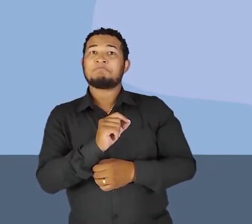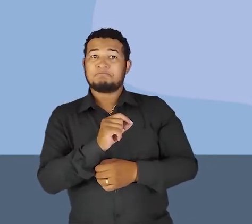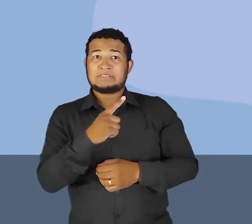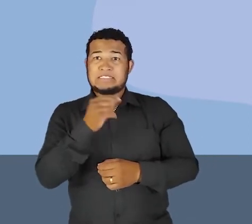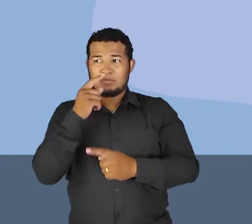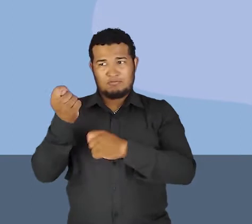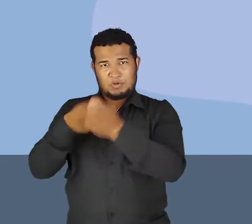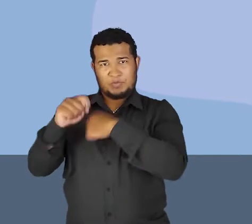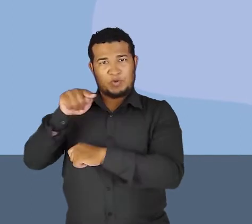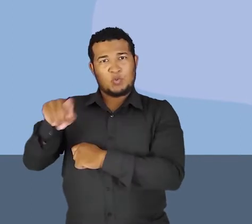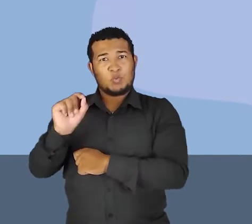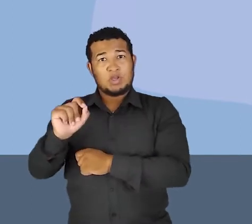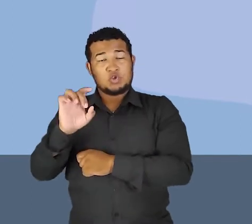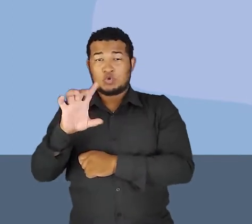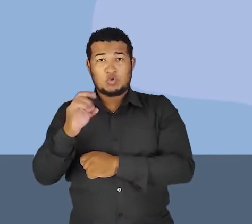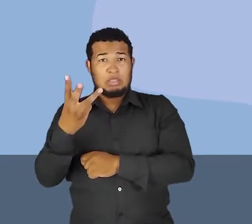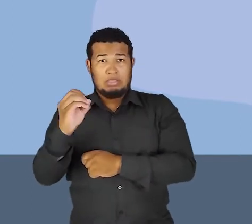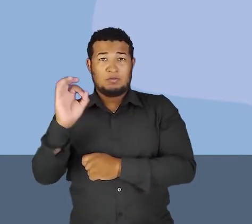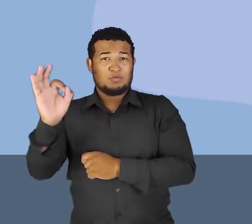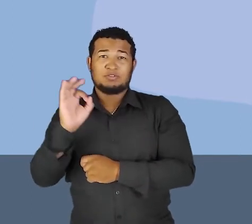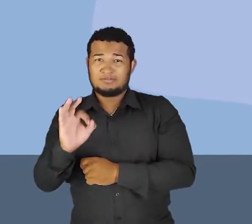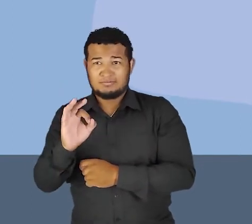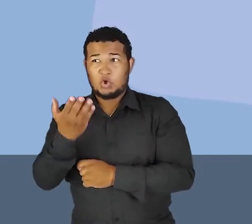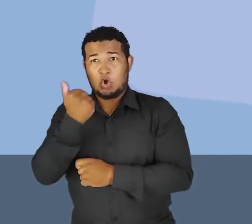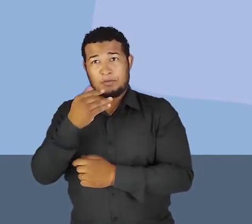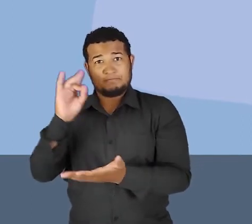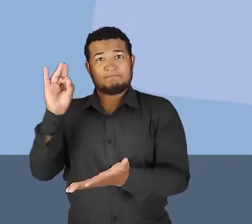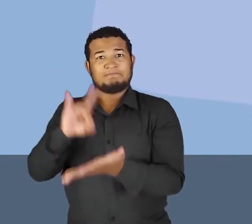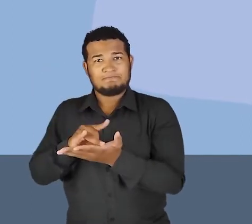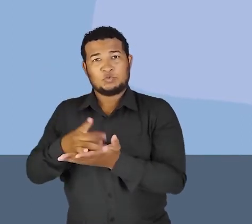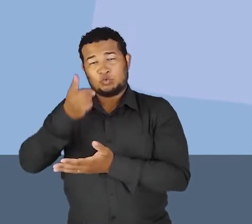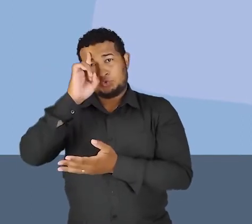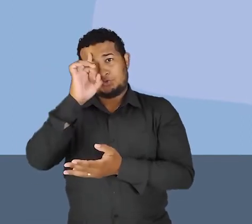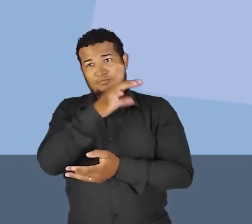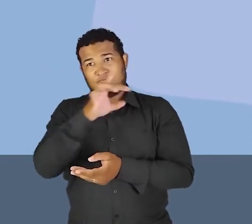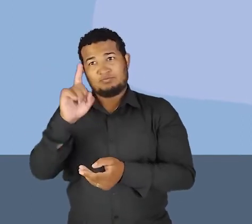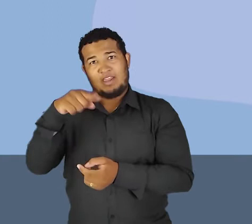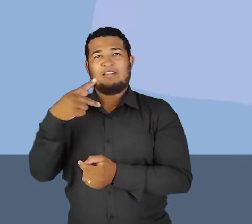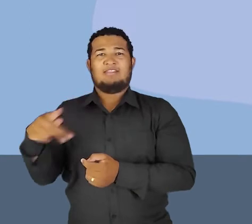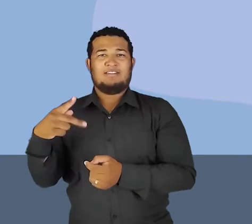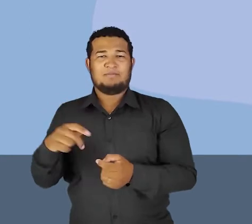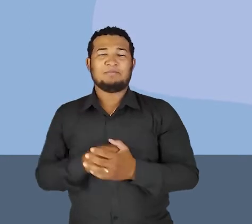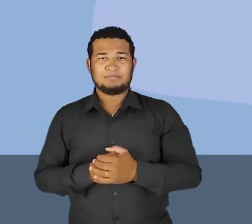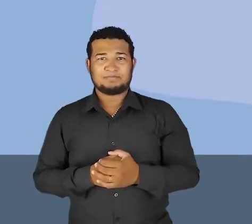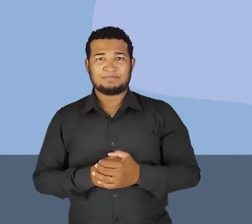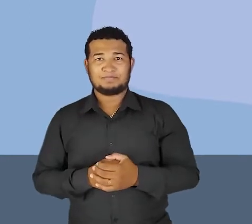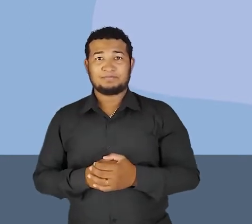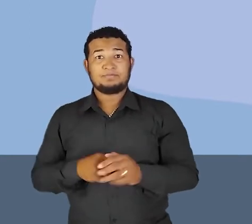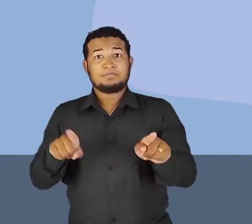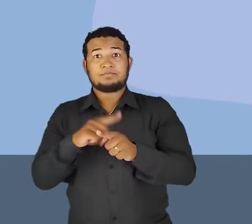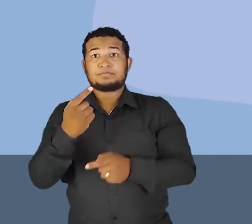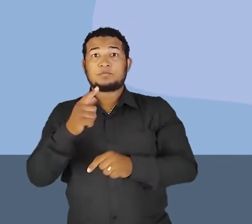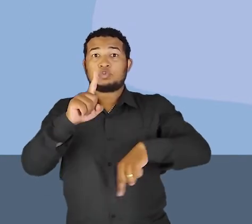do agronegócio, apenas 30% do nosso alimento do dia a dia vem do agronegócio. Outro